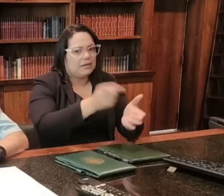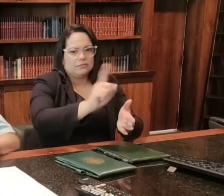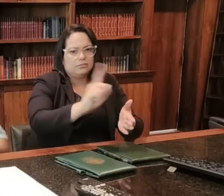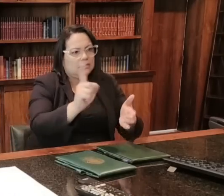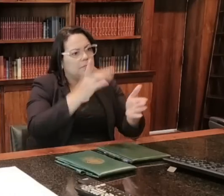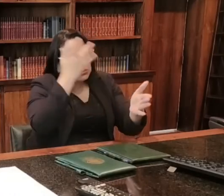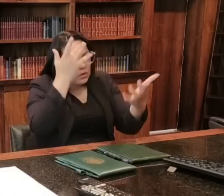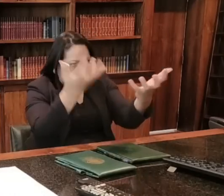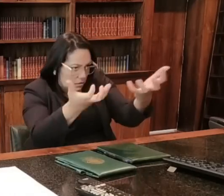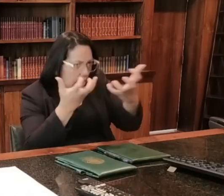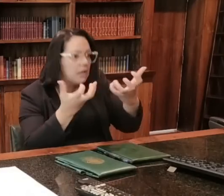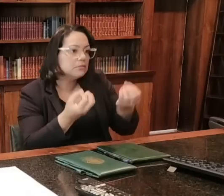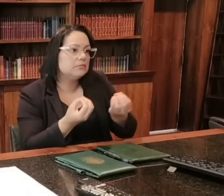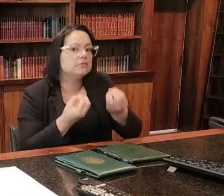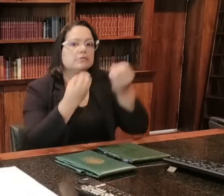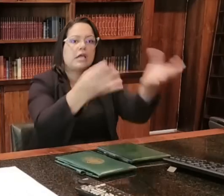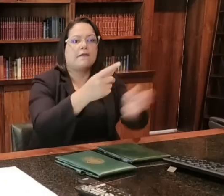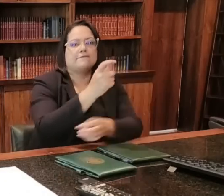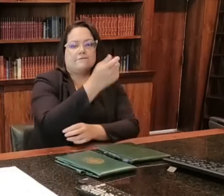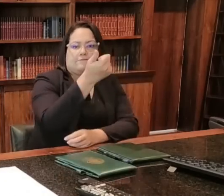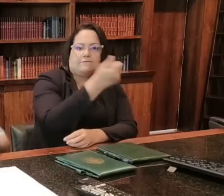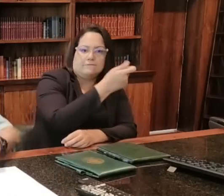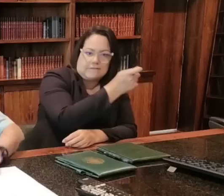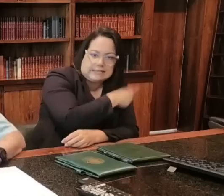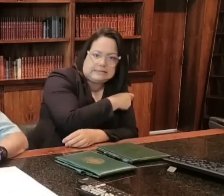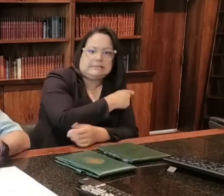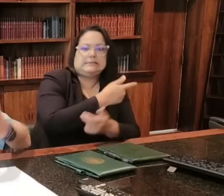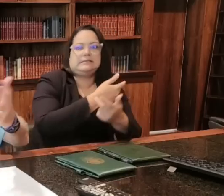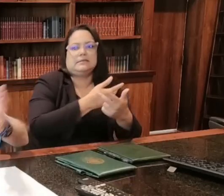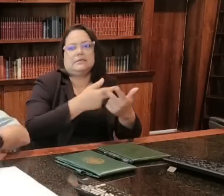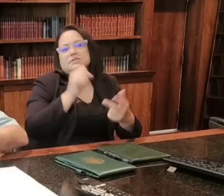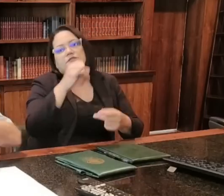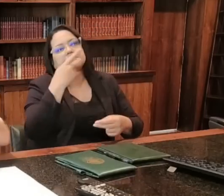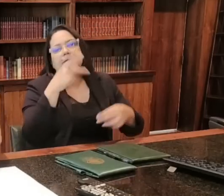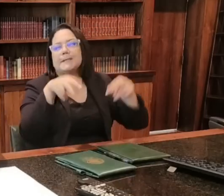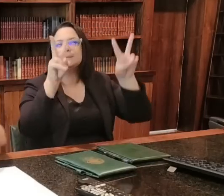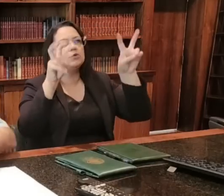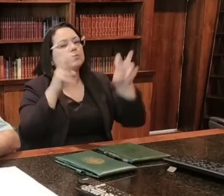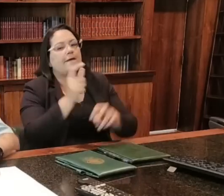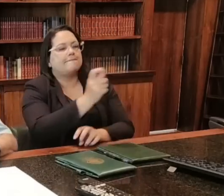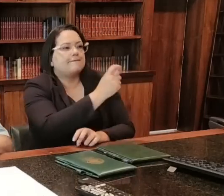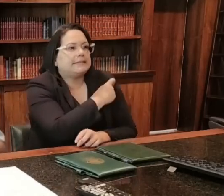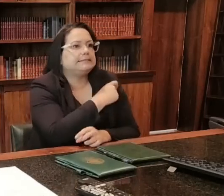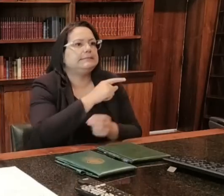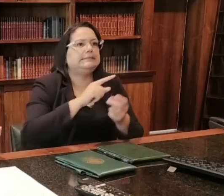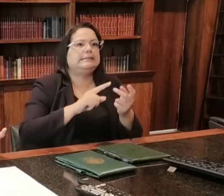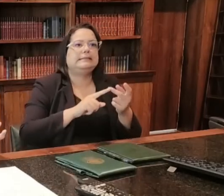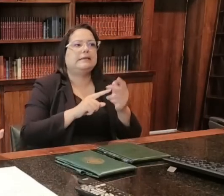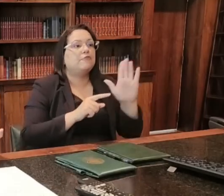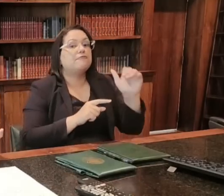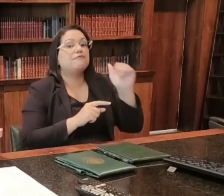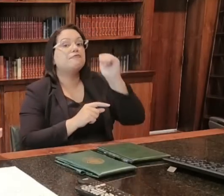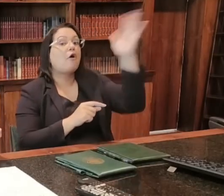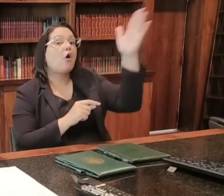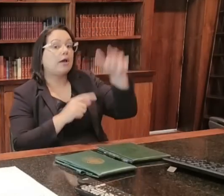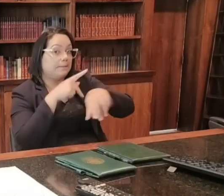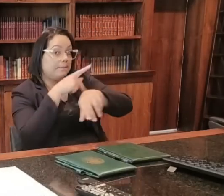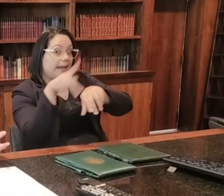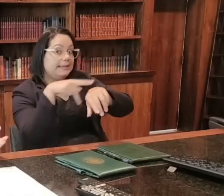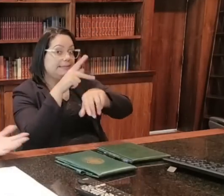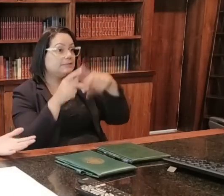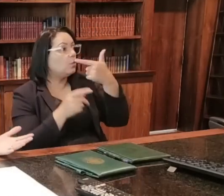integrantes do pl a exemplo da Cúpula do partido que a legenda com a qual bolsonaro concorreu